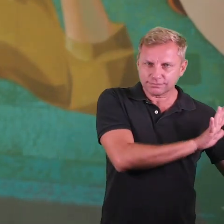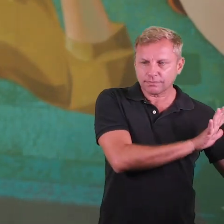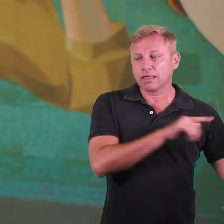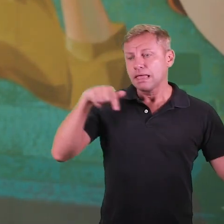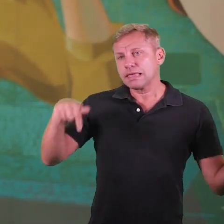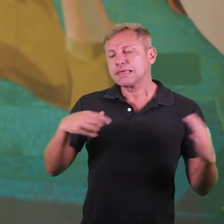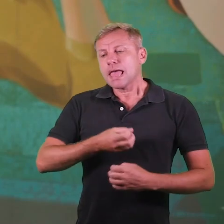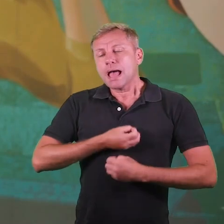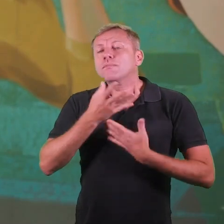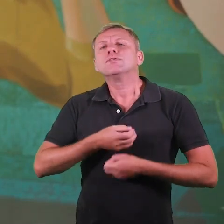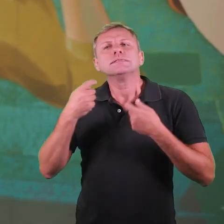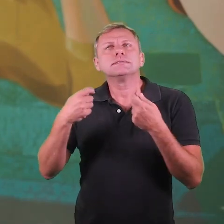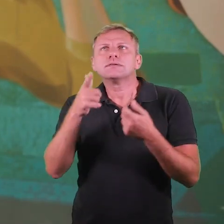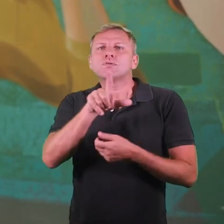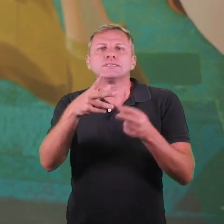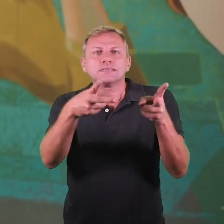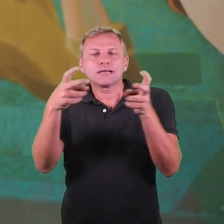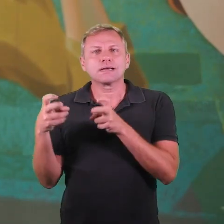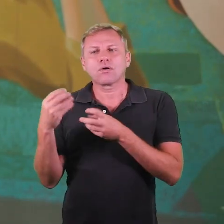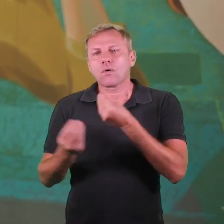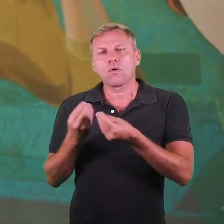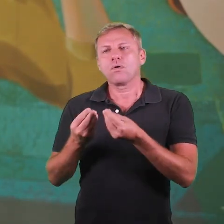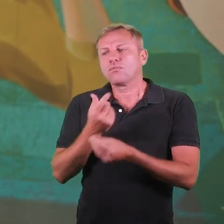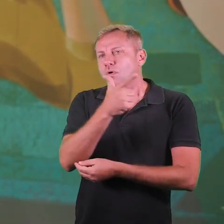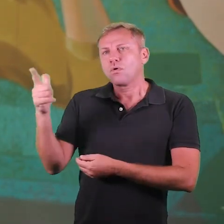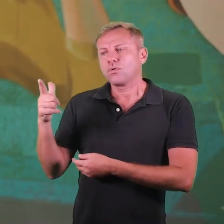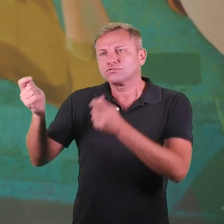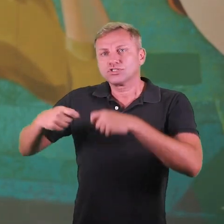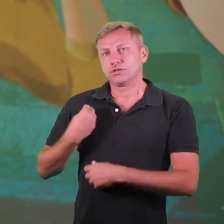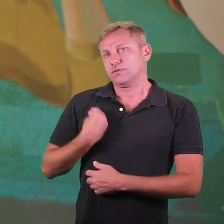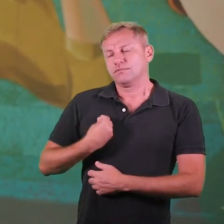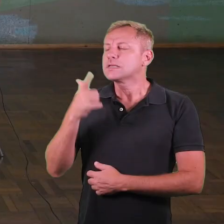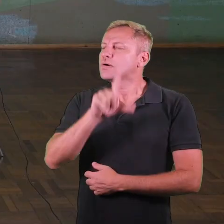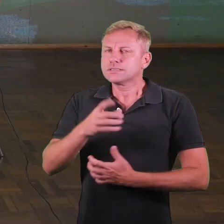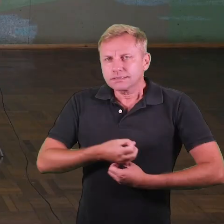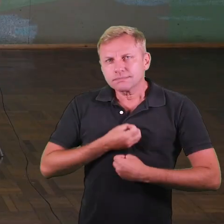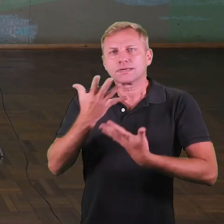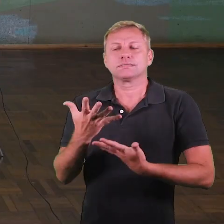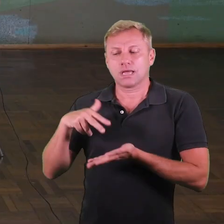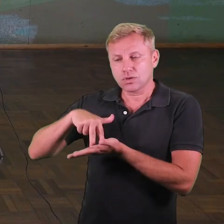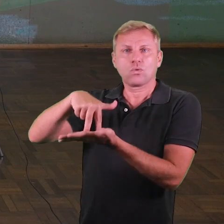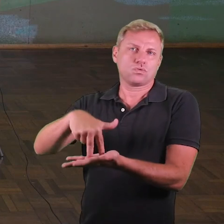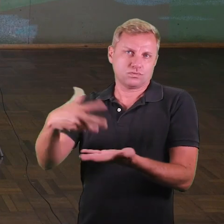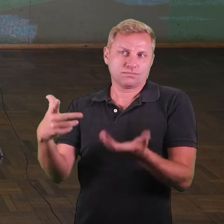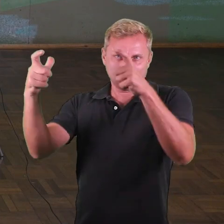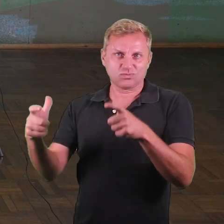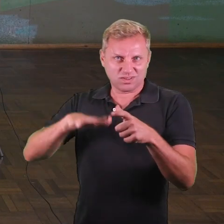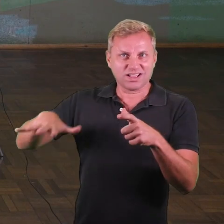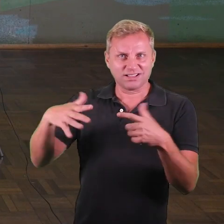fazer com que a poesia capte como essas outras formas de vida elas se expressam e ocupam a